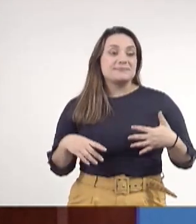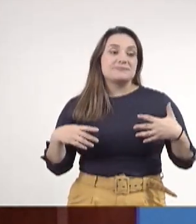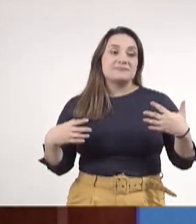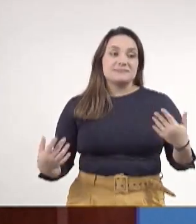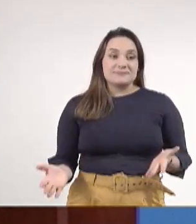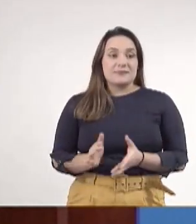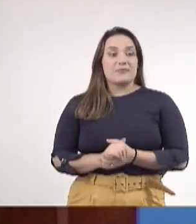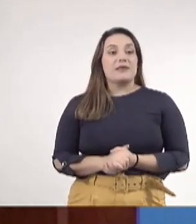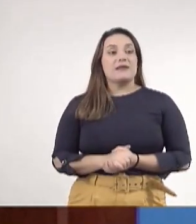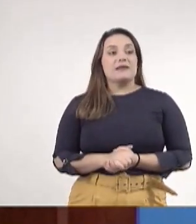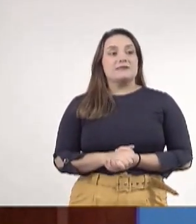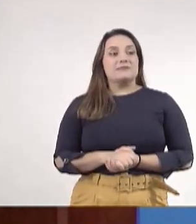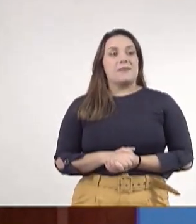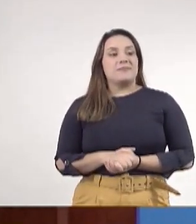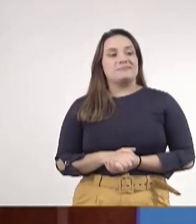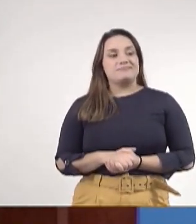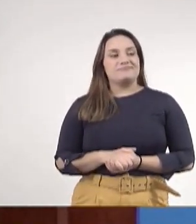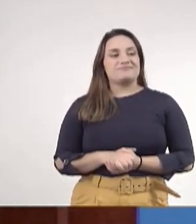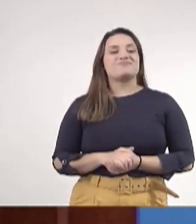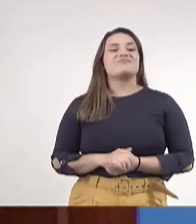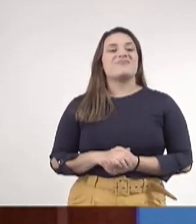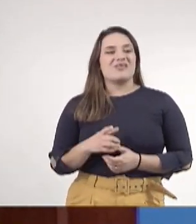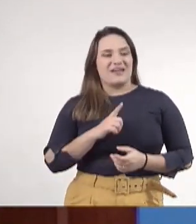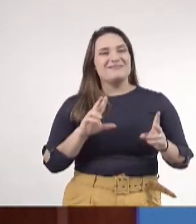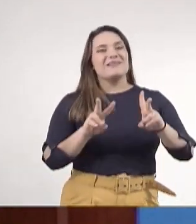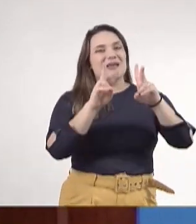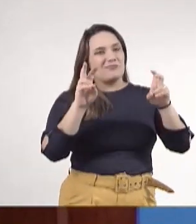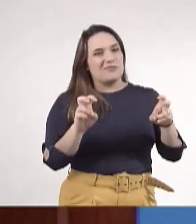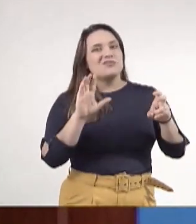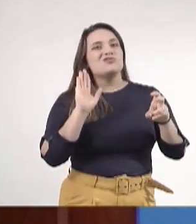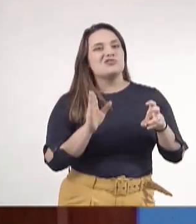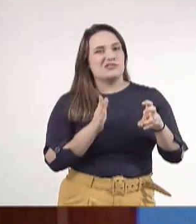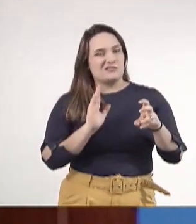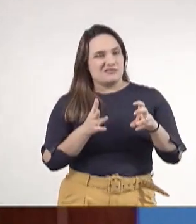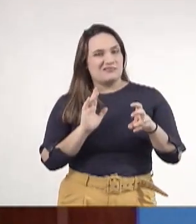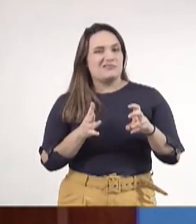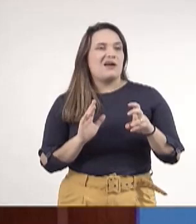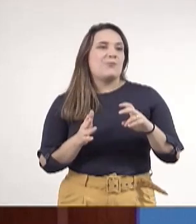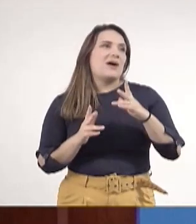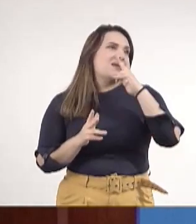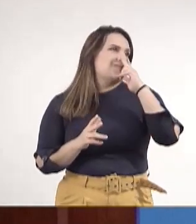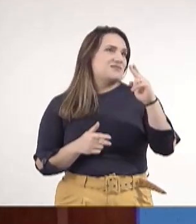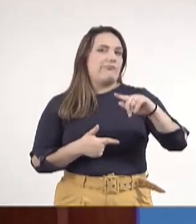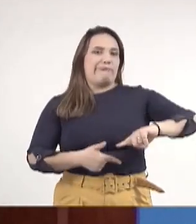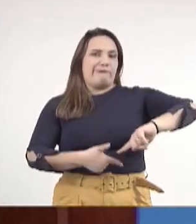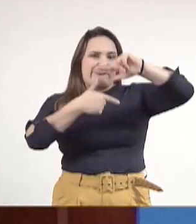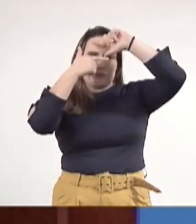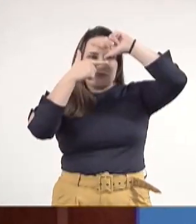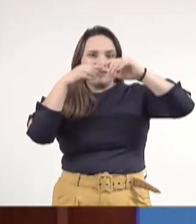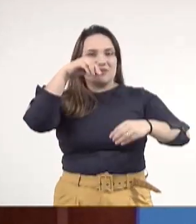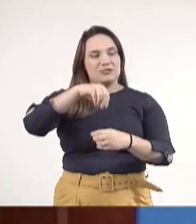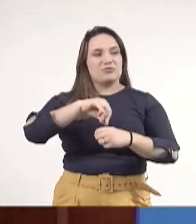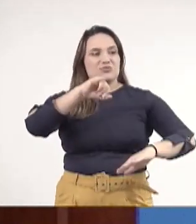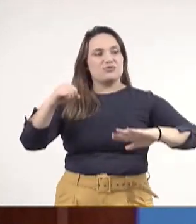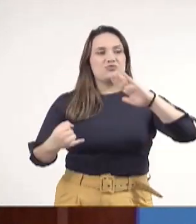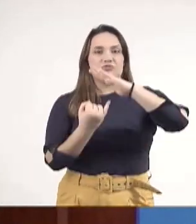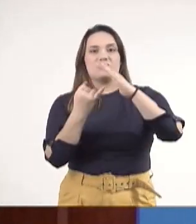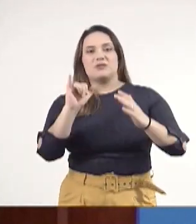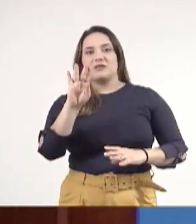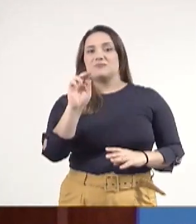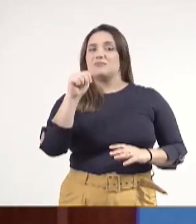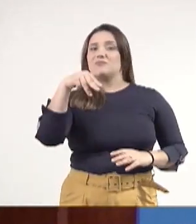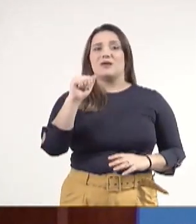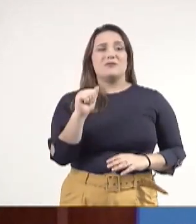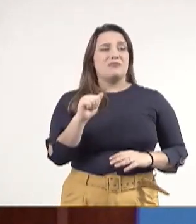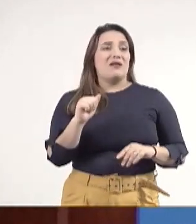virou um dogma dentro do IBAMA, o que acontece? Eles não